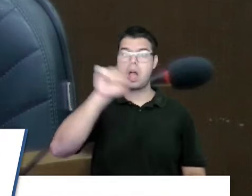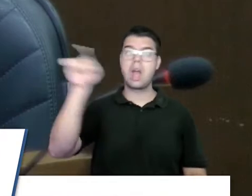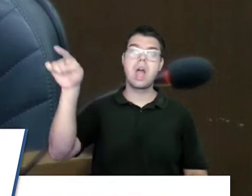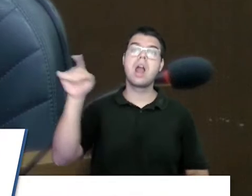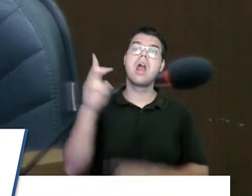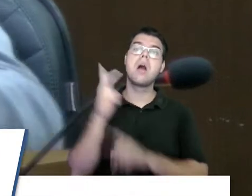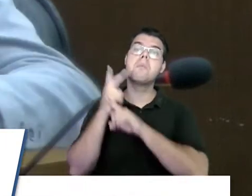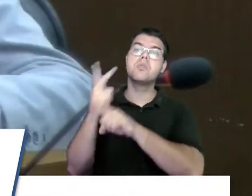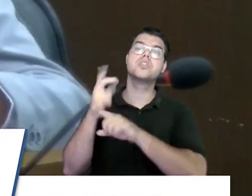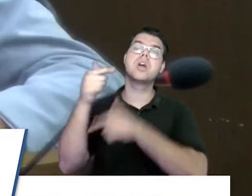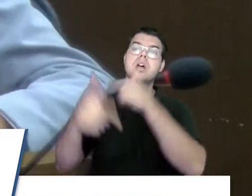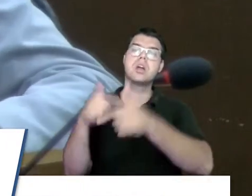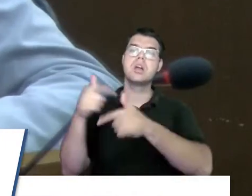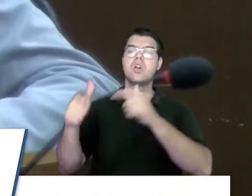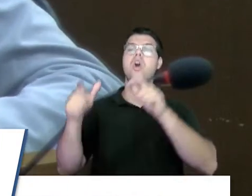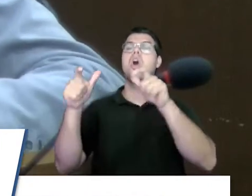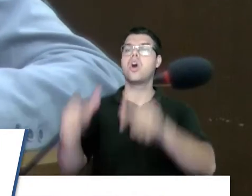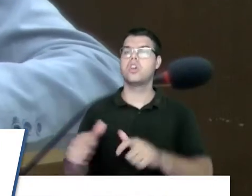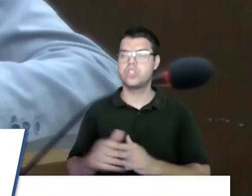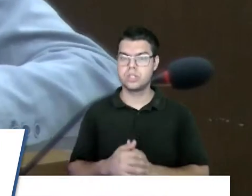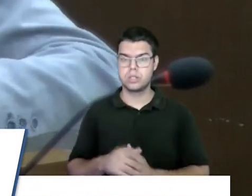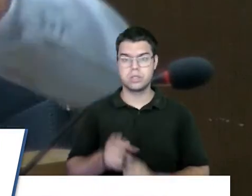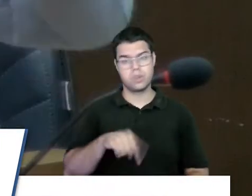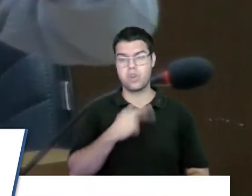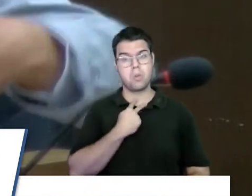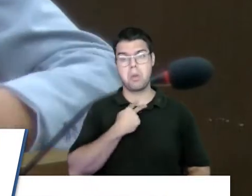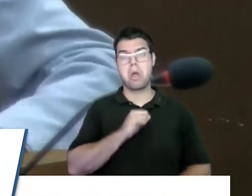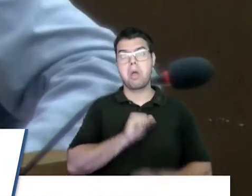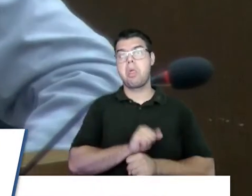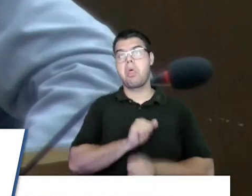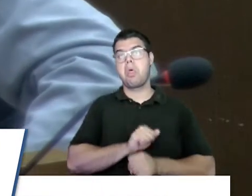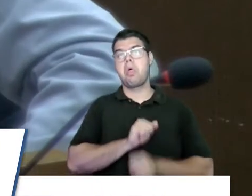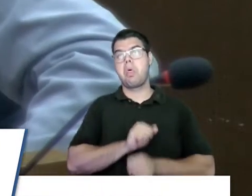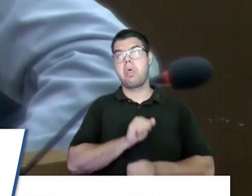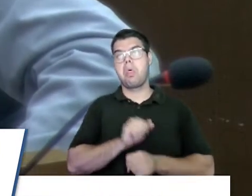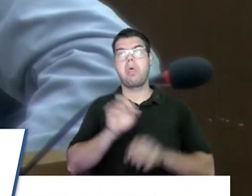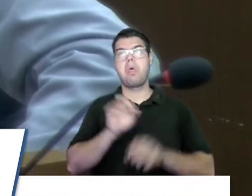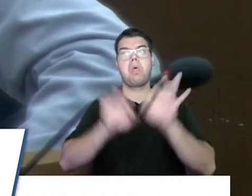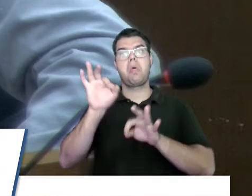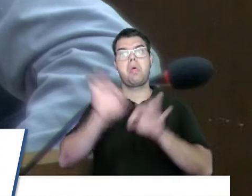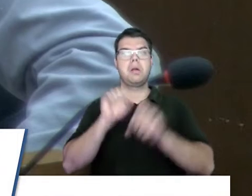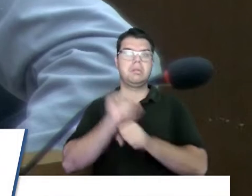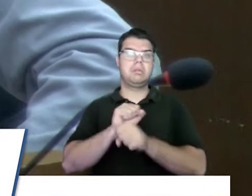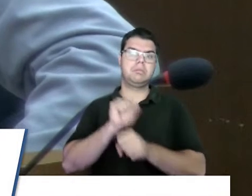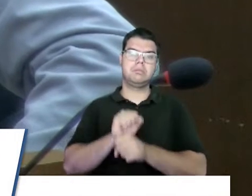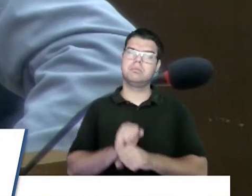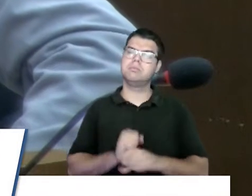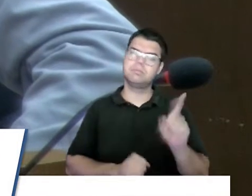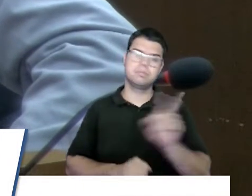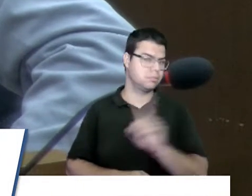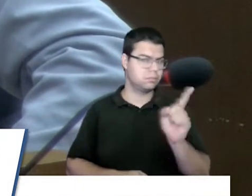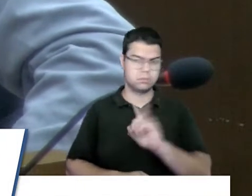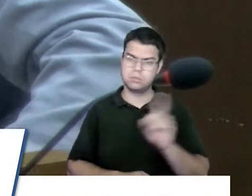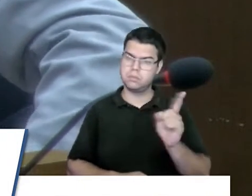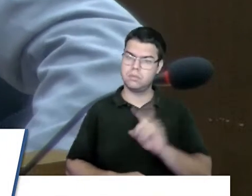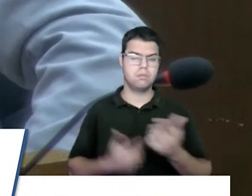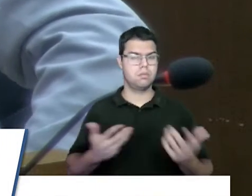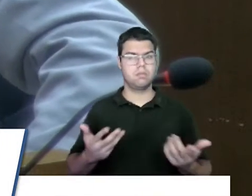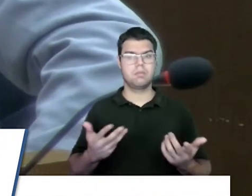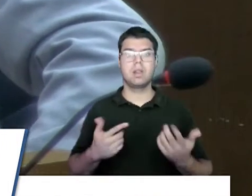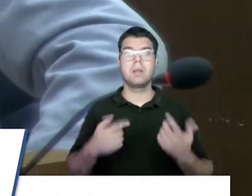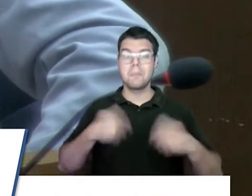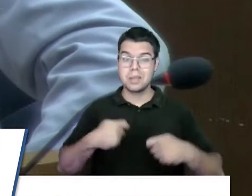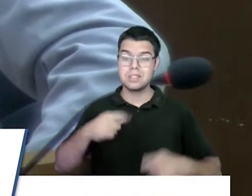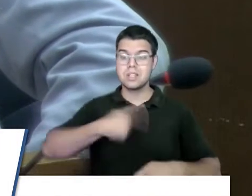serviço? Nós não podemos esperar a construção de uma ala nova. Alguma coisa tem que ser feita.